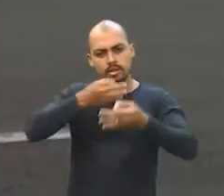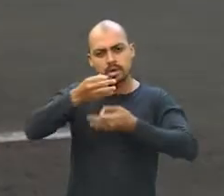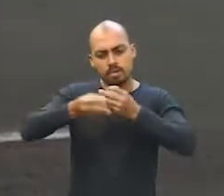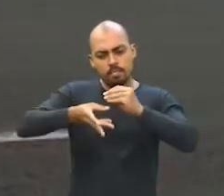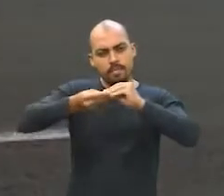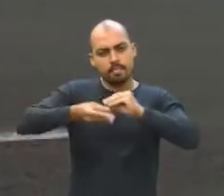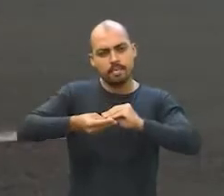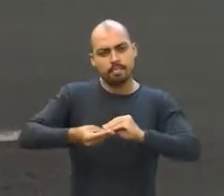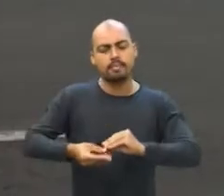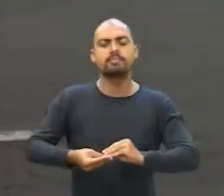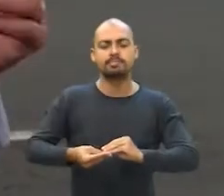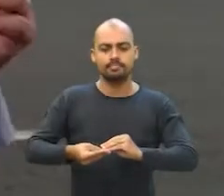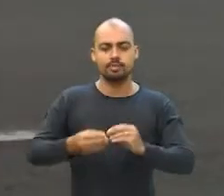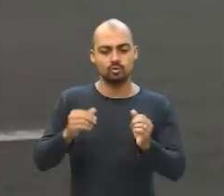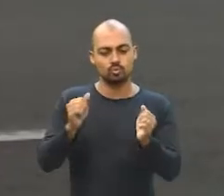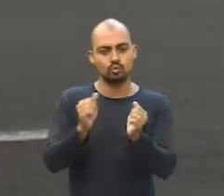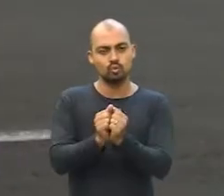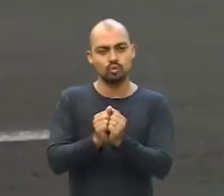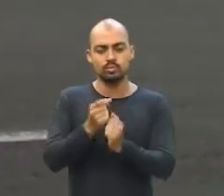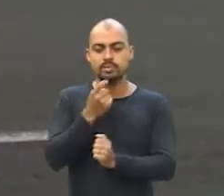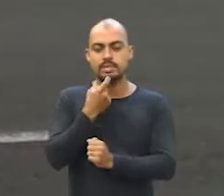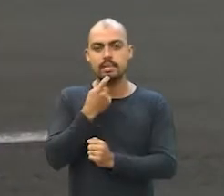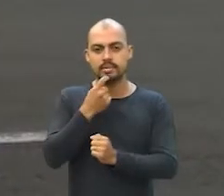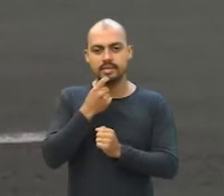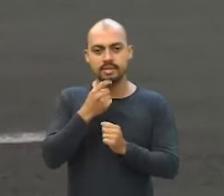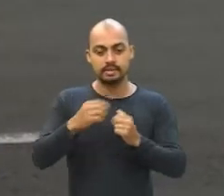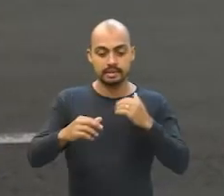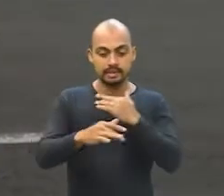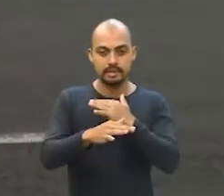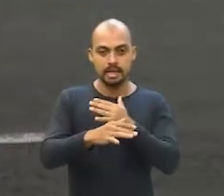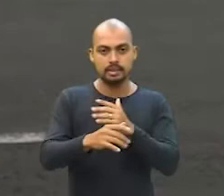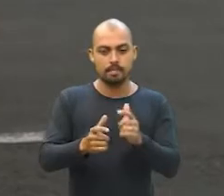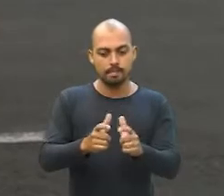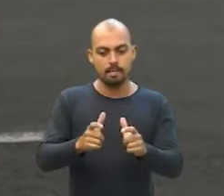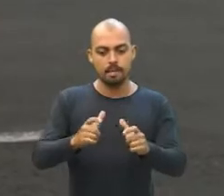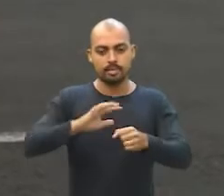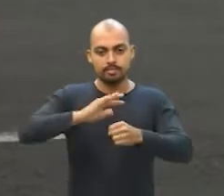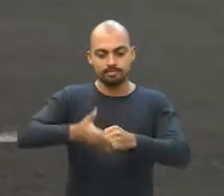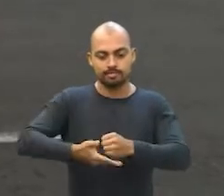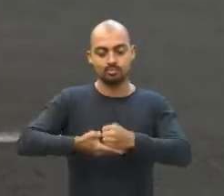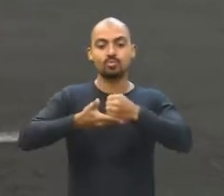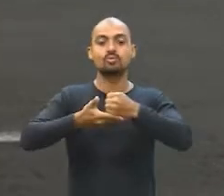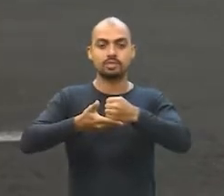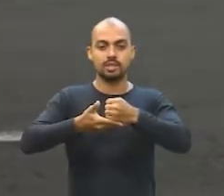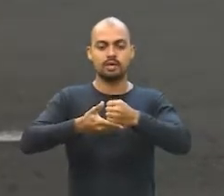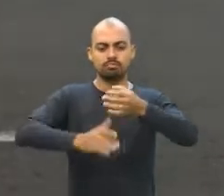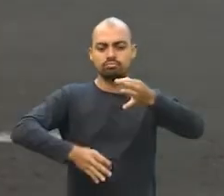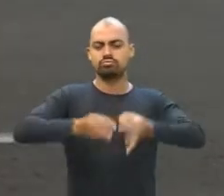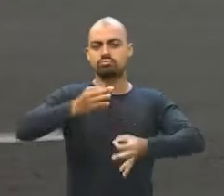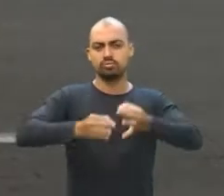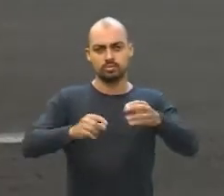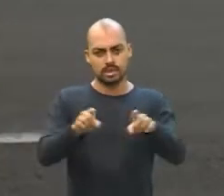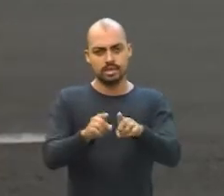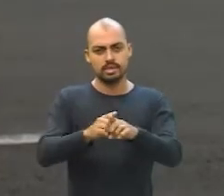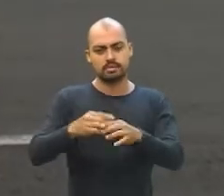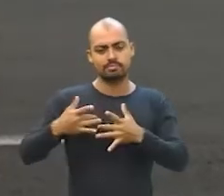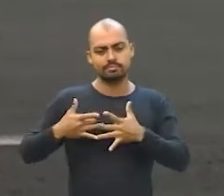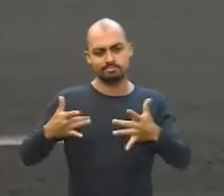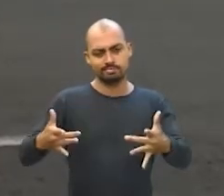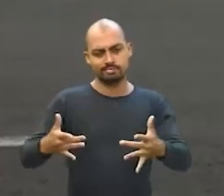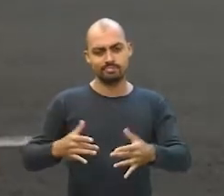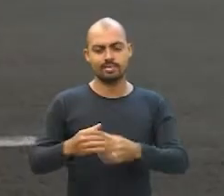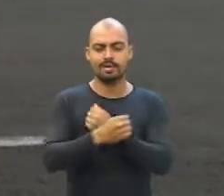dando a sua contribuição para juntos fazermos de Campinas uma cidade cada vez mais sustentável, justa